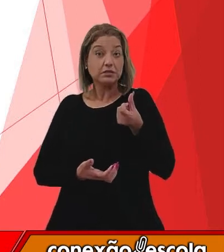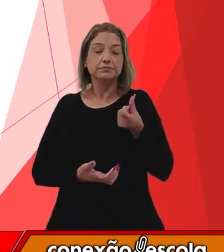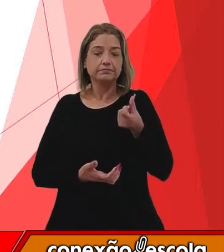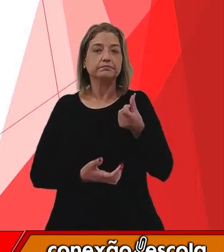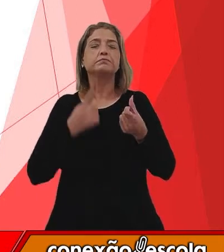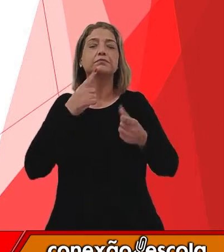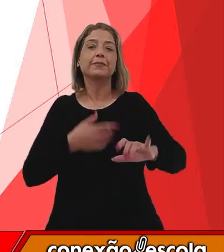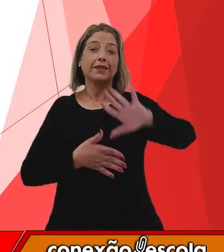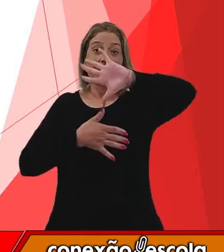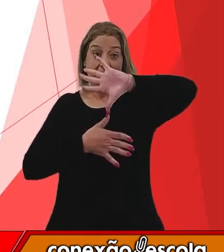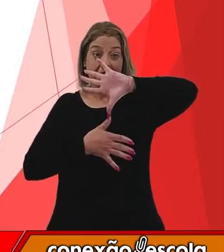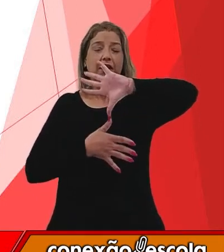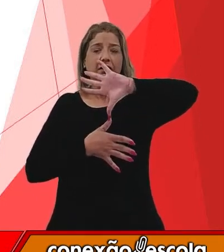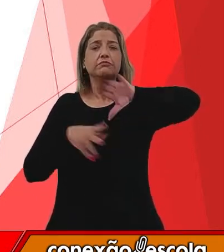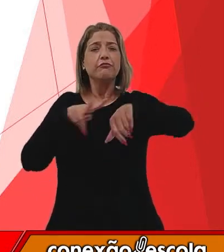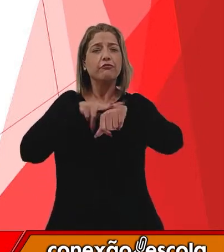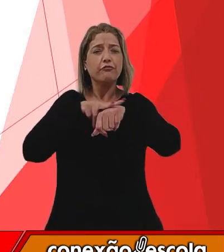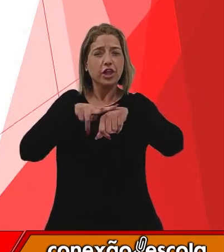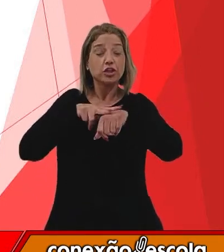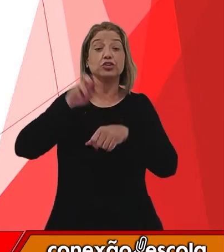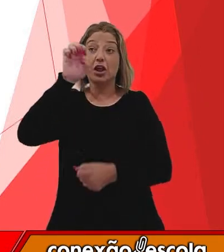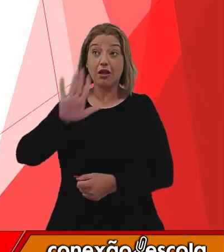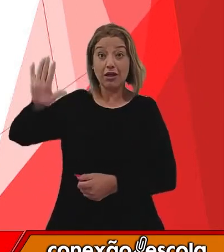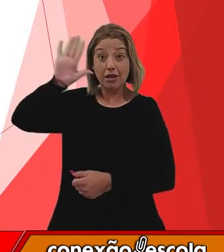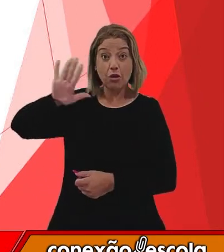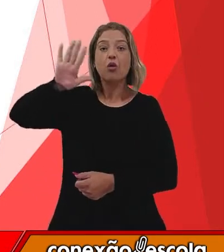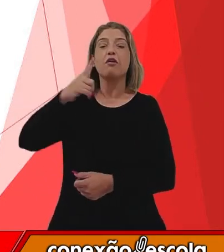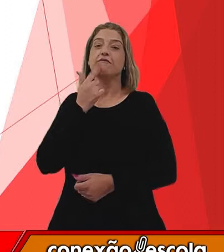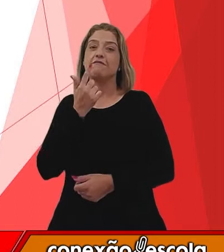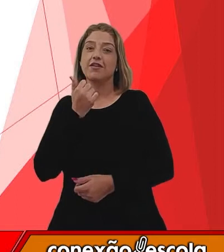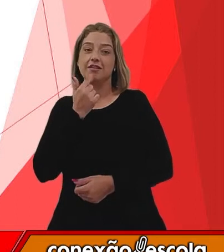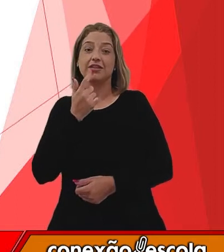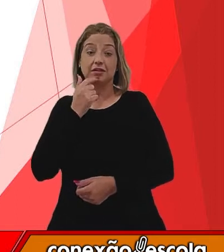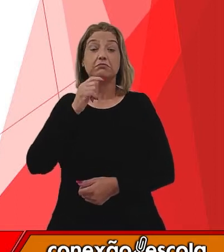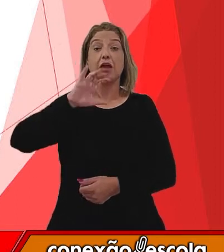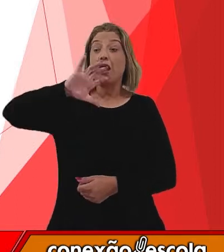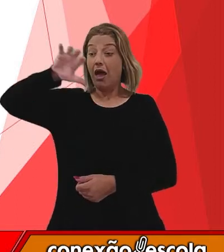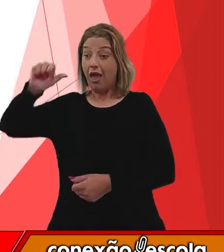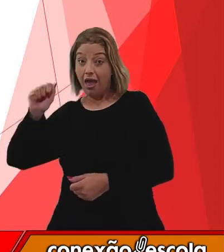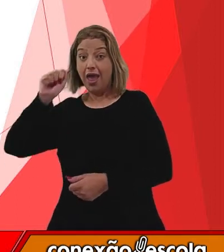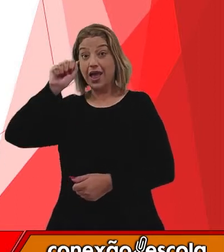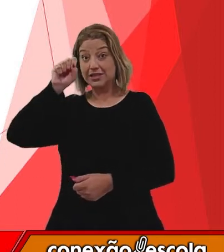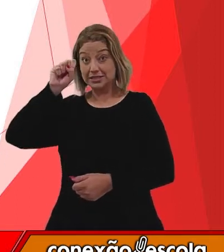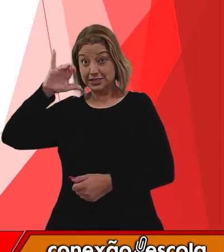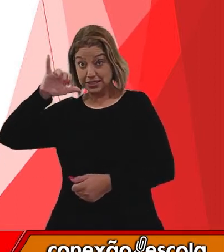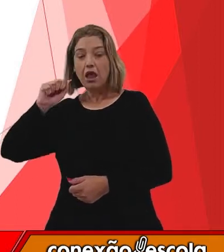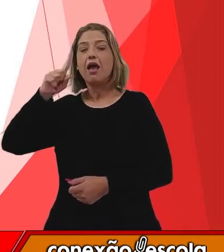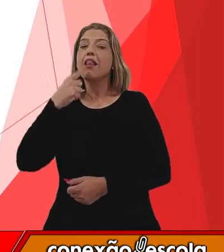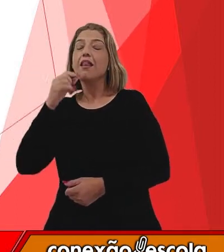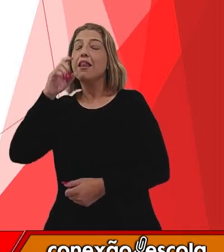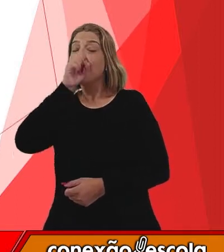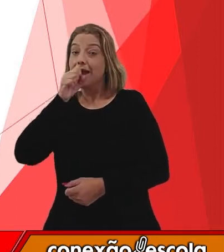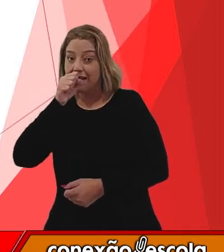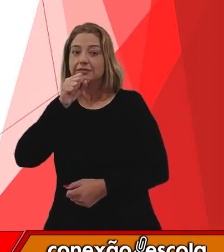América representado na cor verde, Europa na cor vermelho, Ásia na laranja, Oceania na